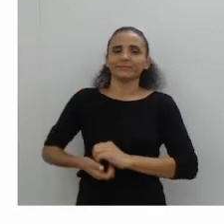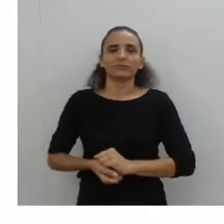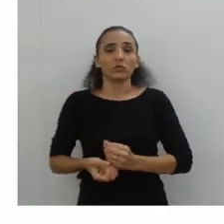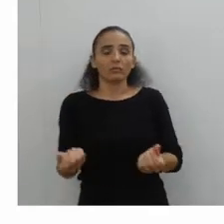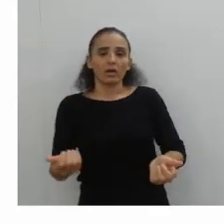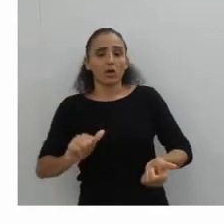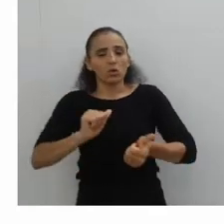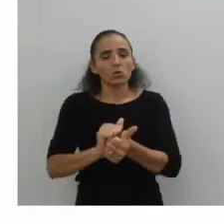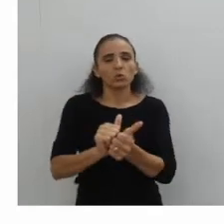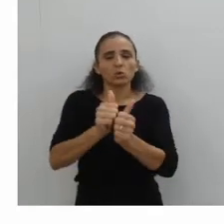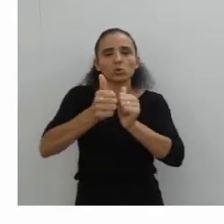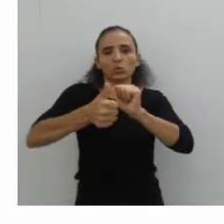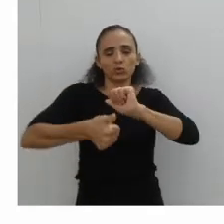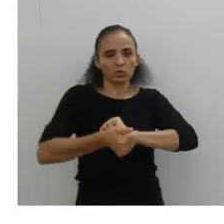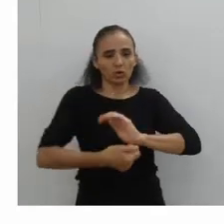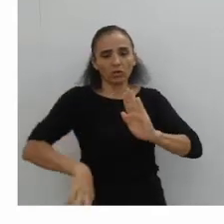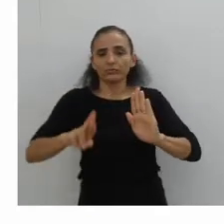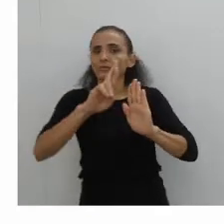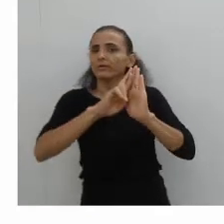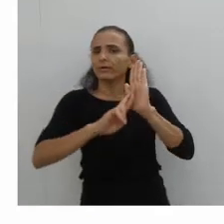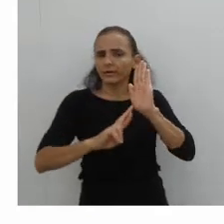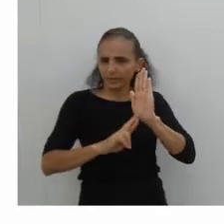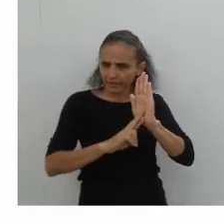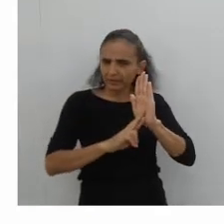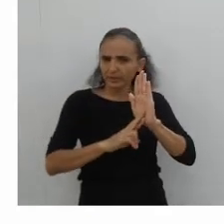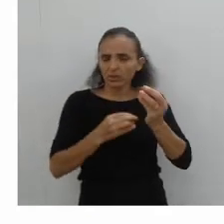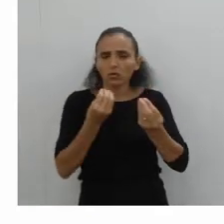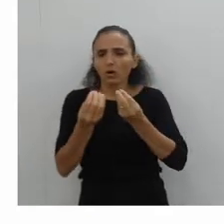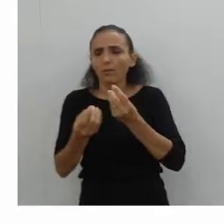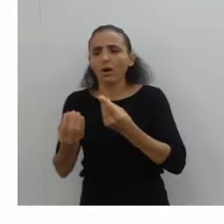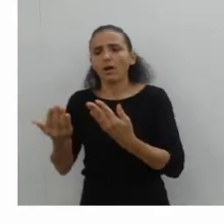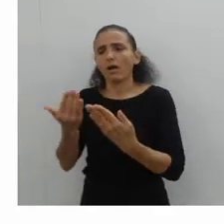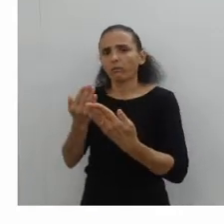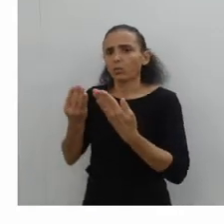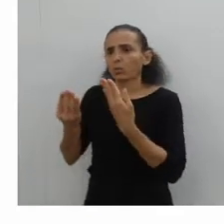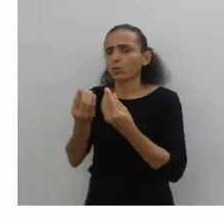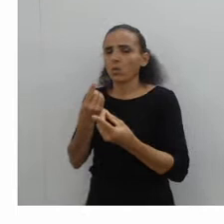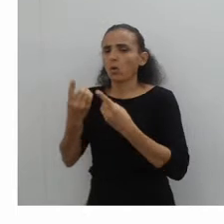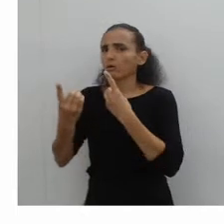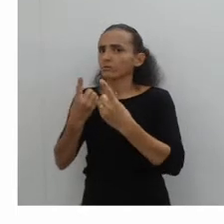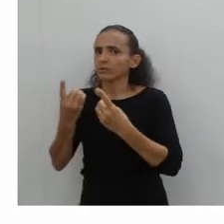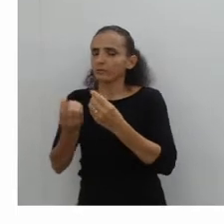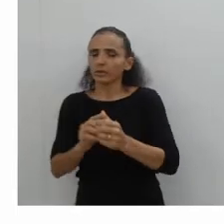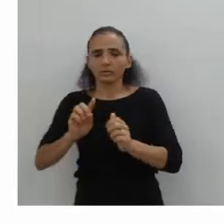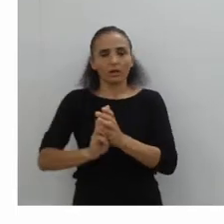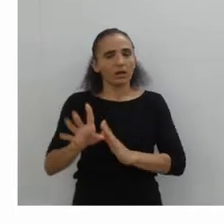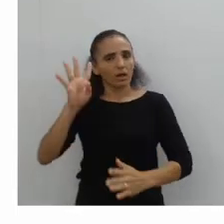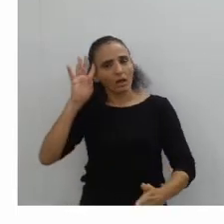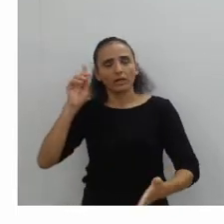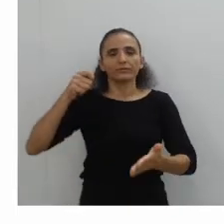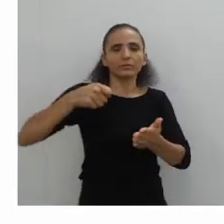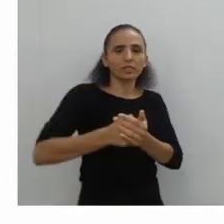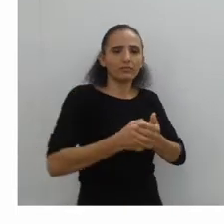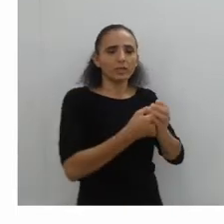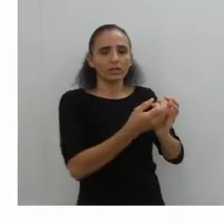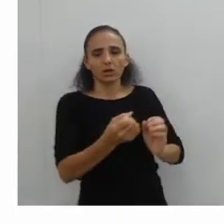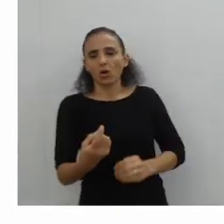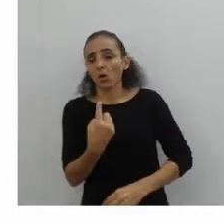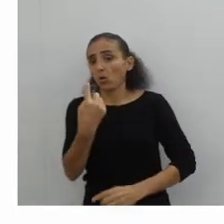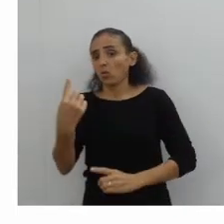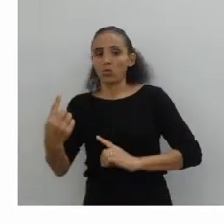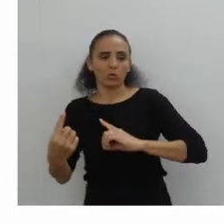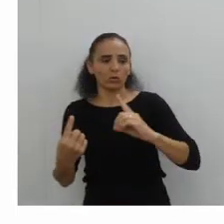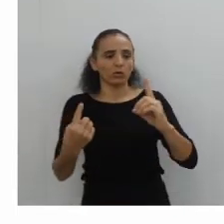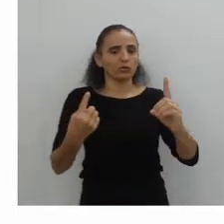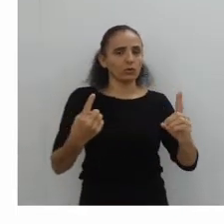no jogo, quando a gente fala de regras, no jogo elas são dialogadas, elas são decididas entre os participantes, enquanto que no